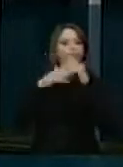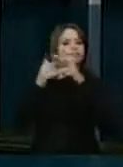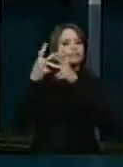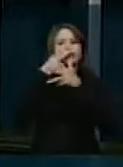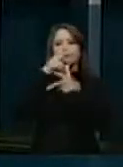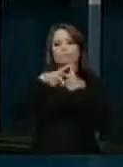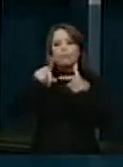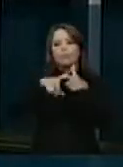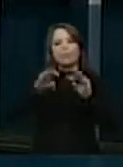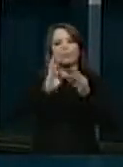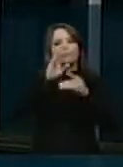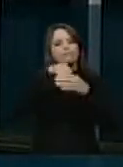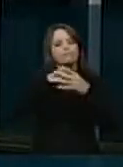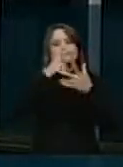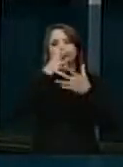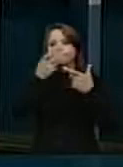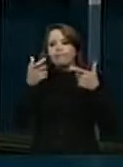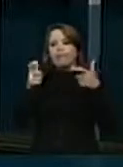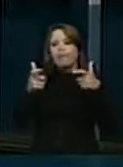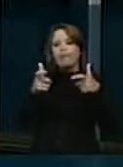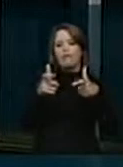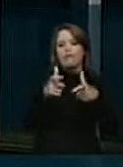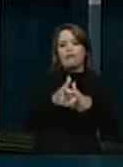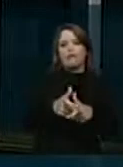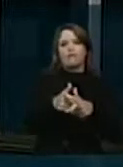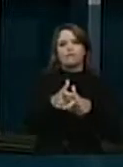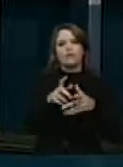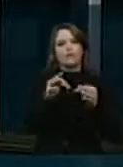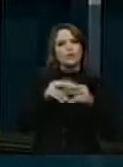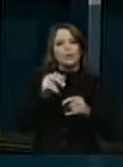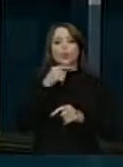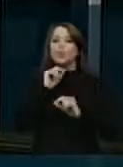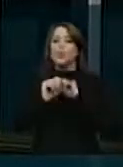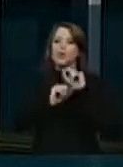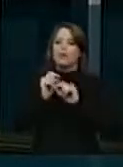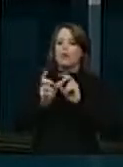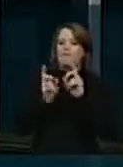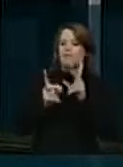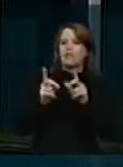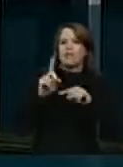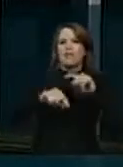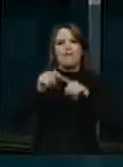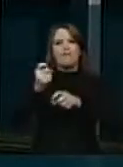crise, entrou num processo de redução da sua produção,